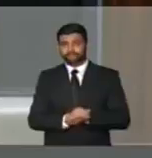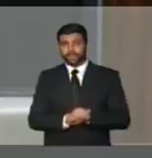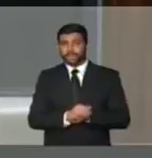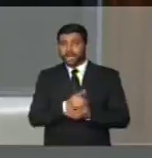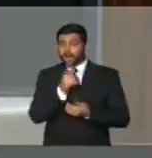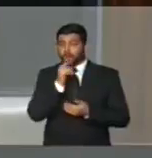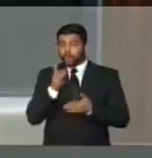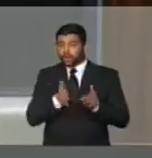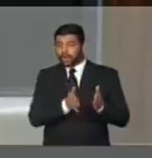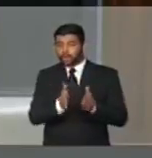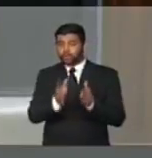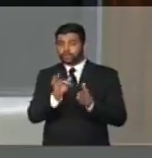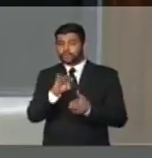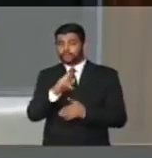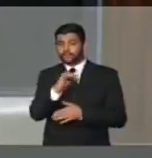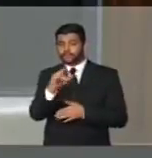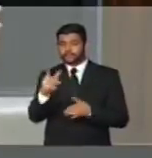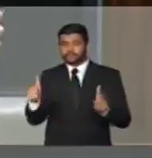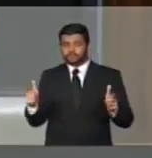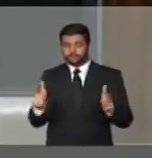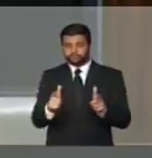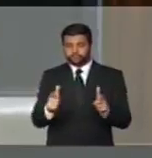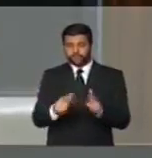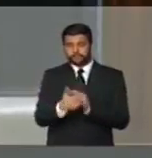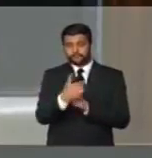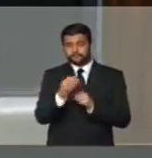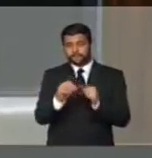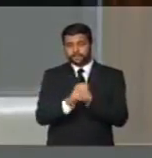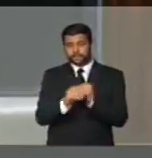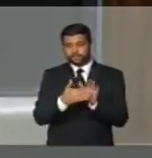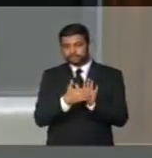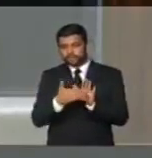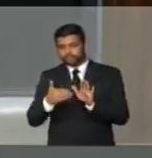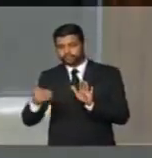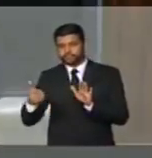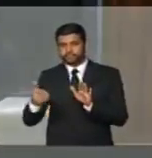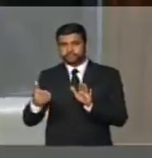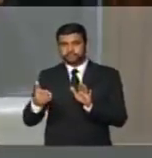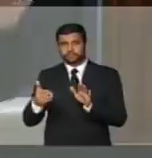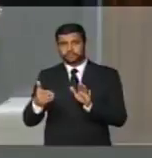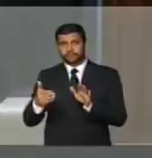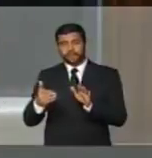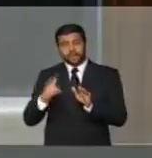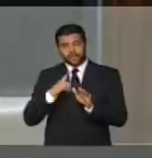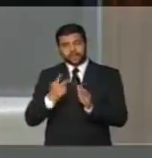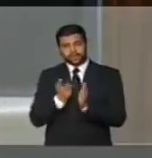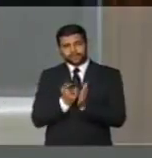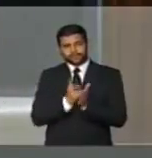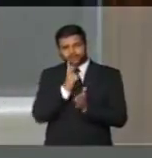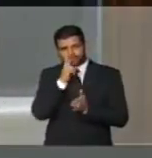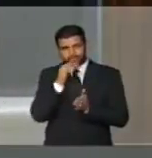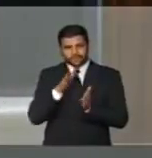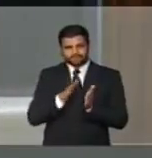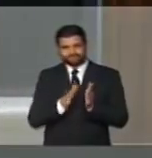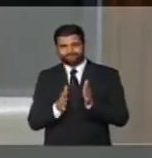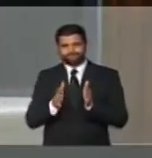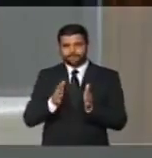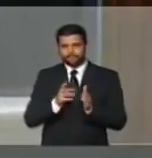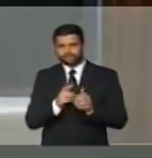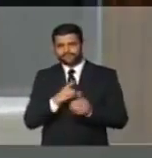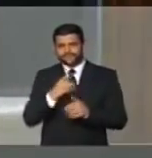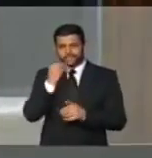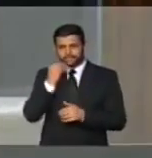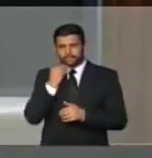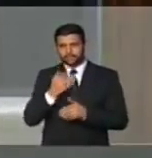tão forte que 20 anos já se passaram e ele ainda arqueja. Mas a gente tem